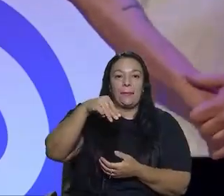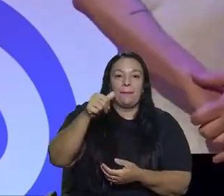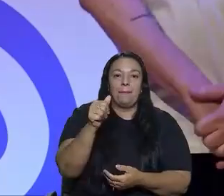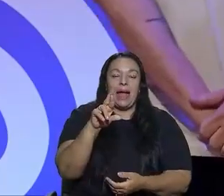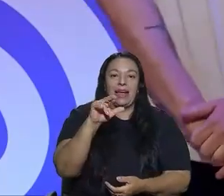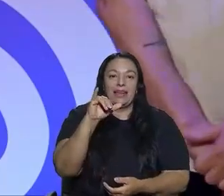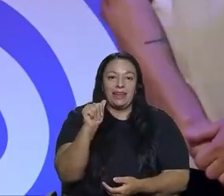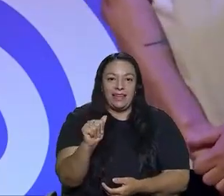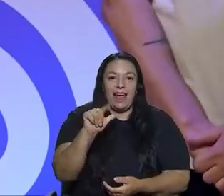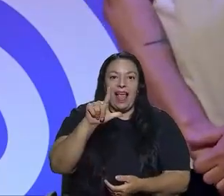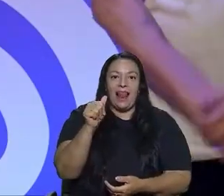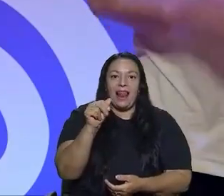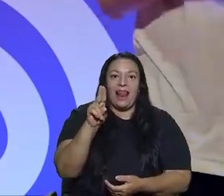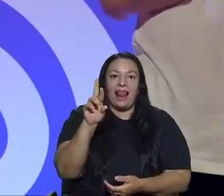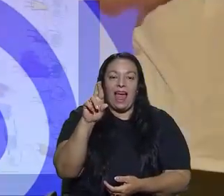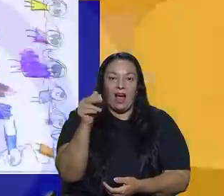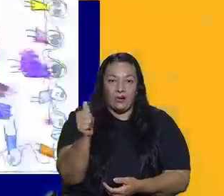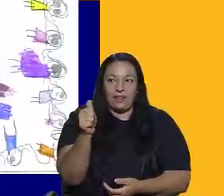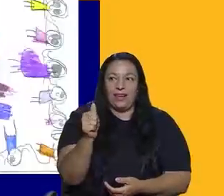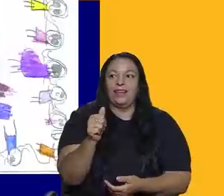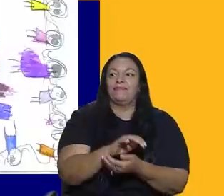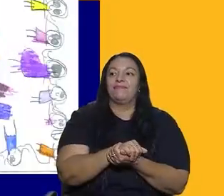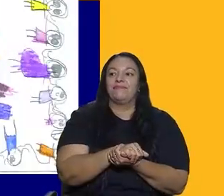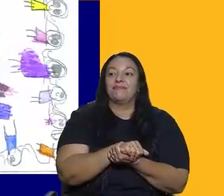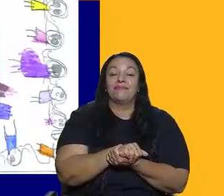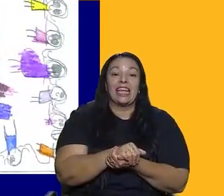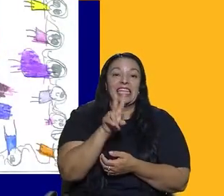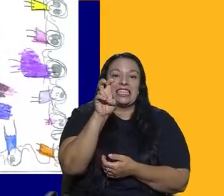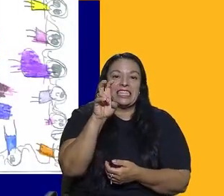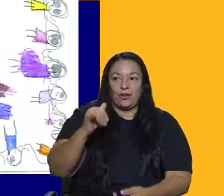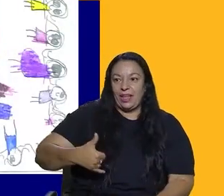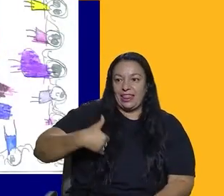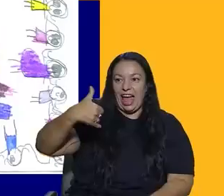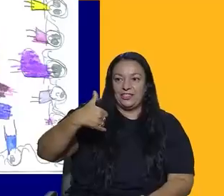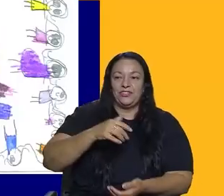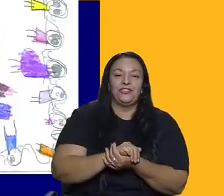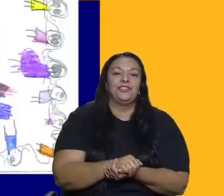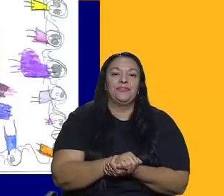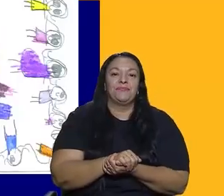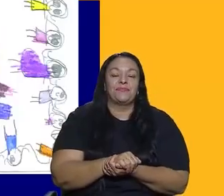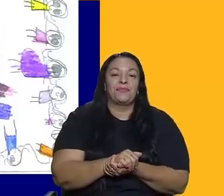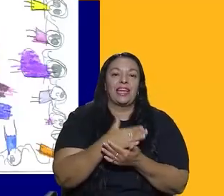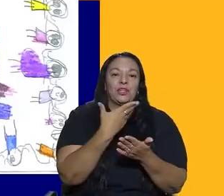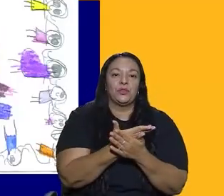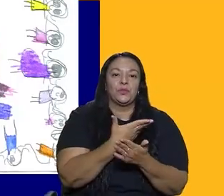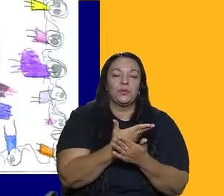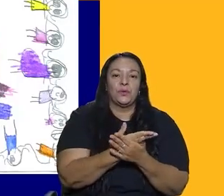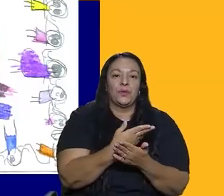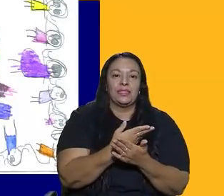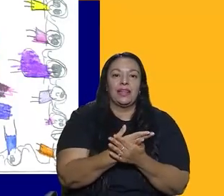Maria Laura Ribeiro de Oliveira. Ela tem 5 aninhos e estuda